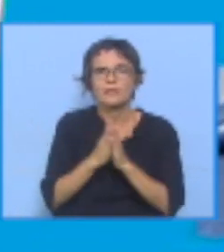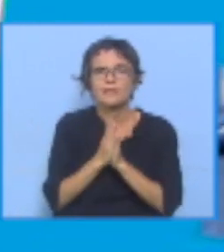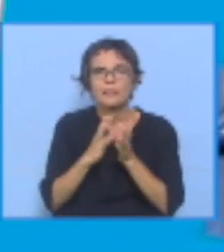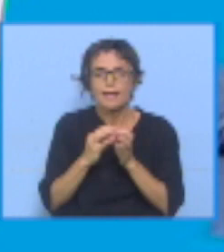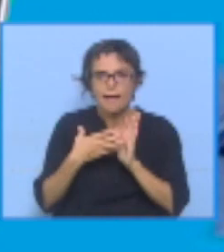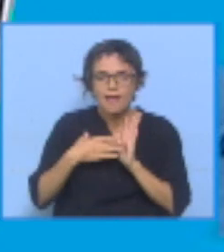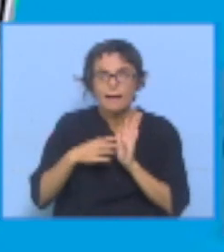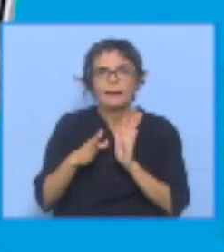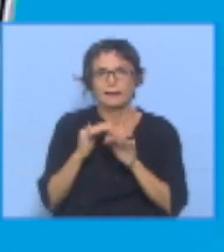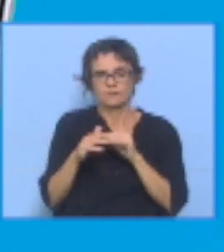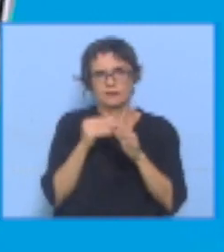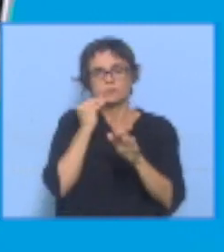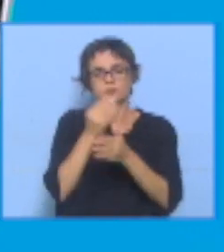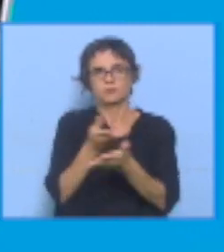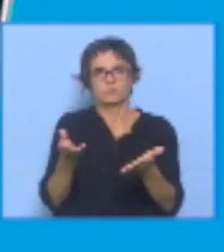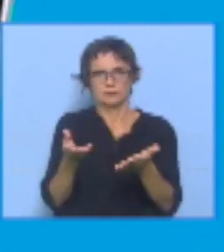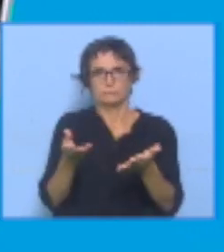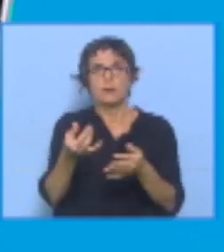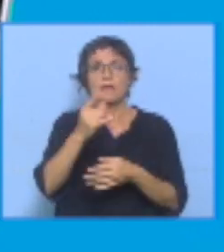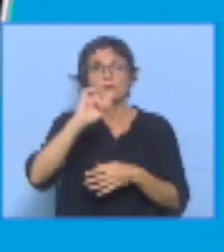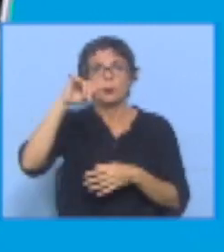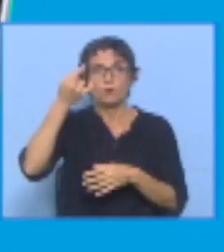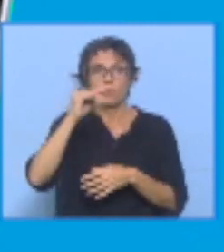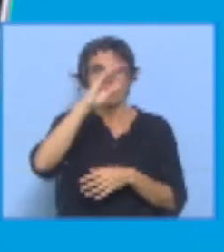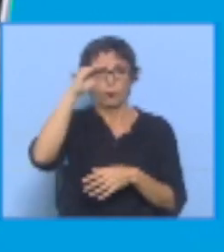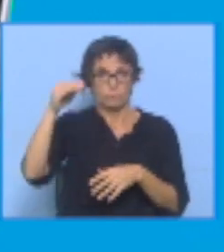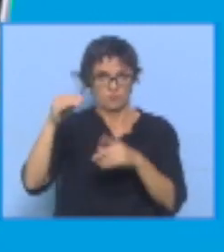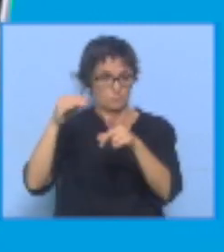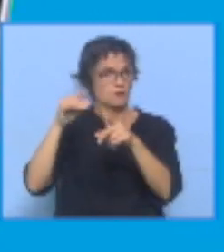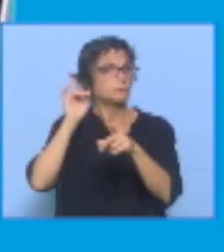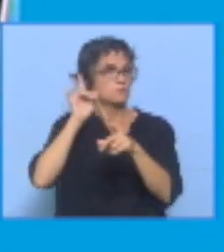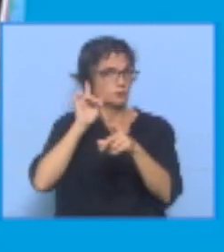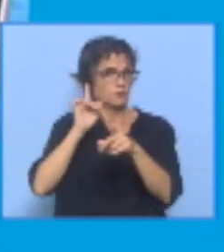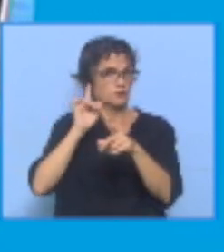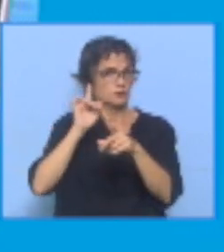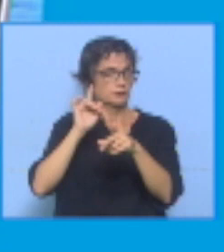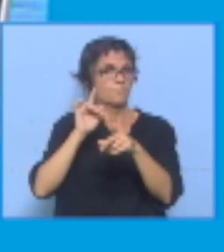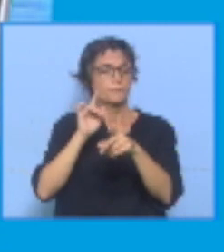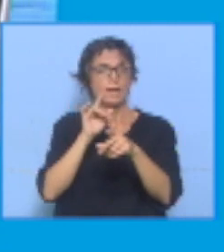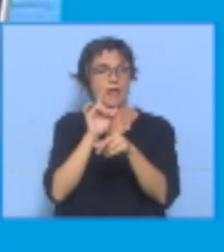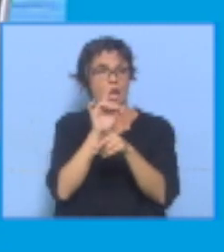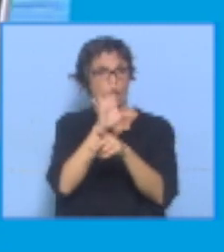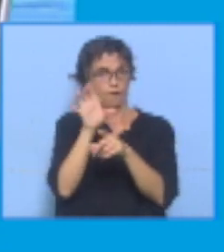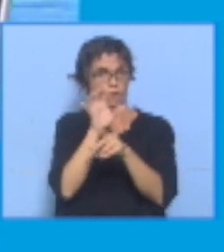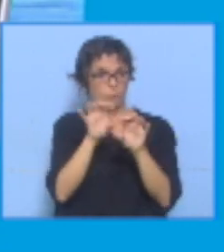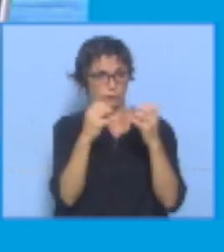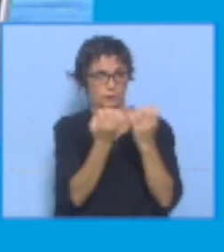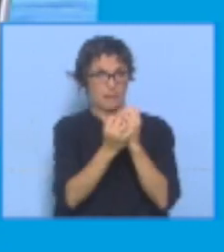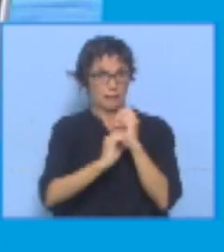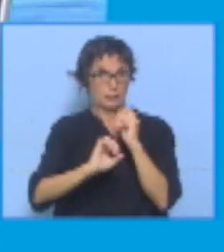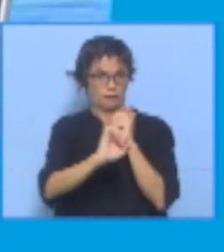evidente. Depois há um apelo muito incisivo para o modo como a nossa sociedade vive,